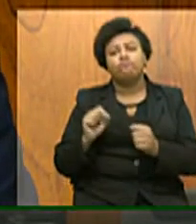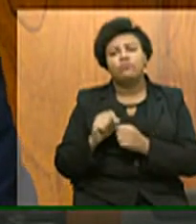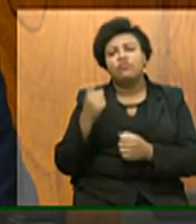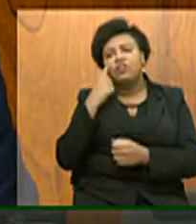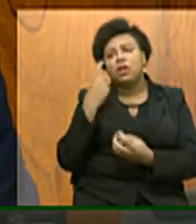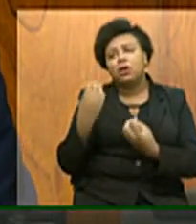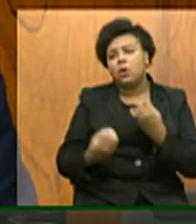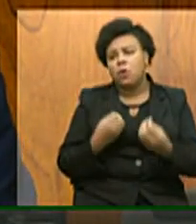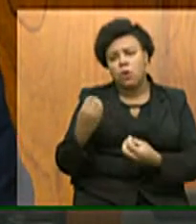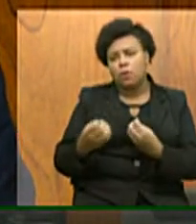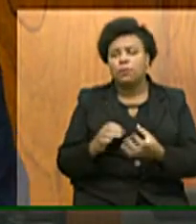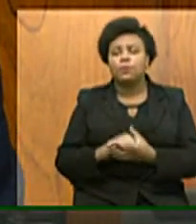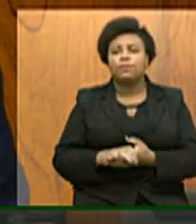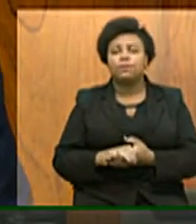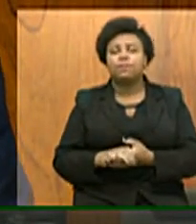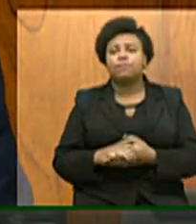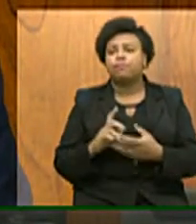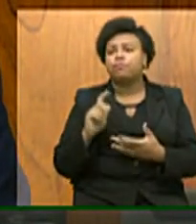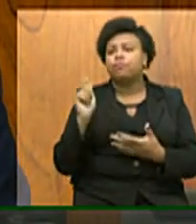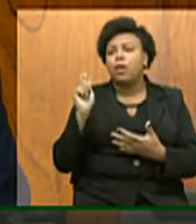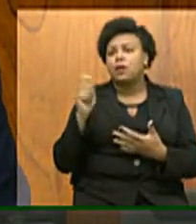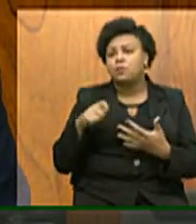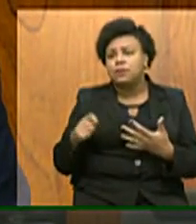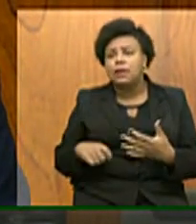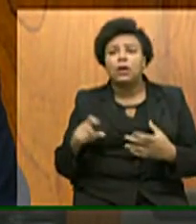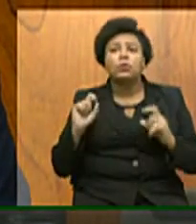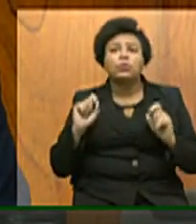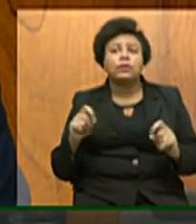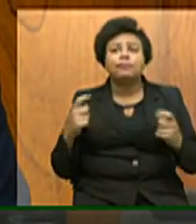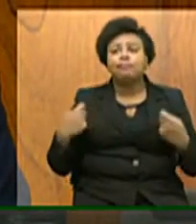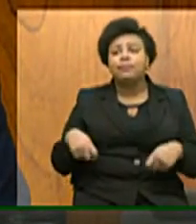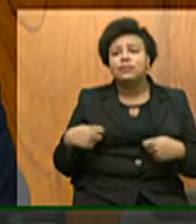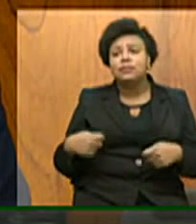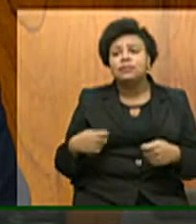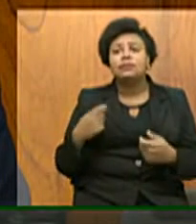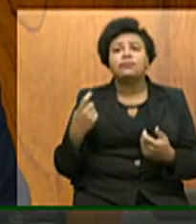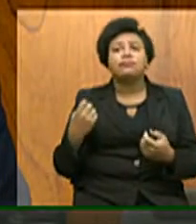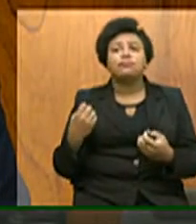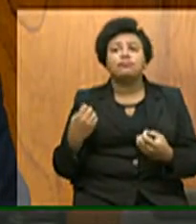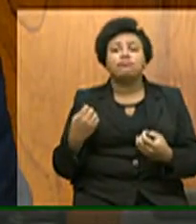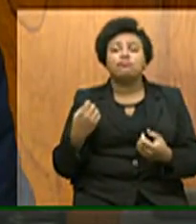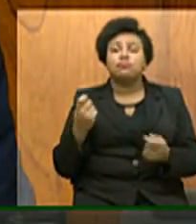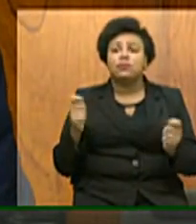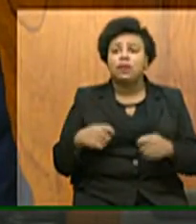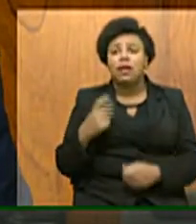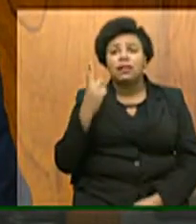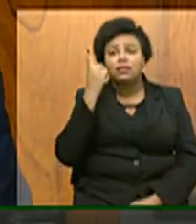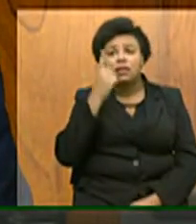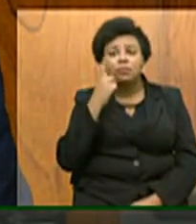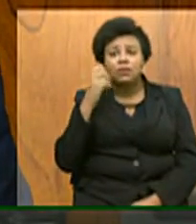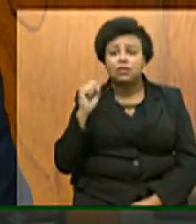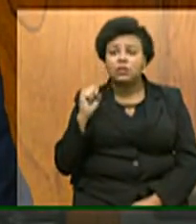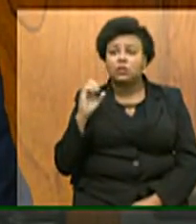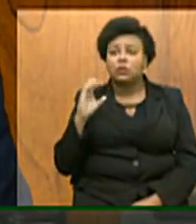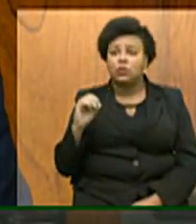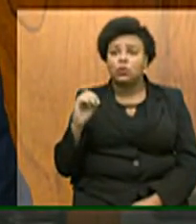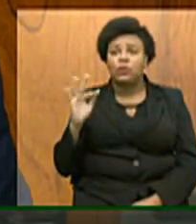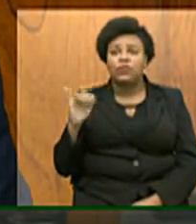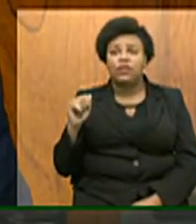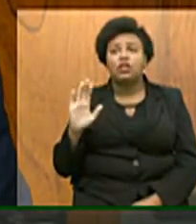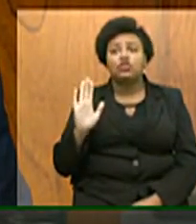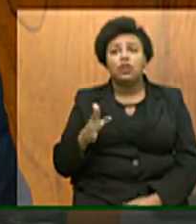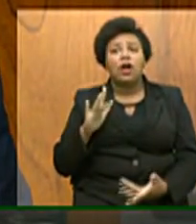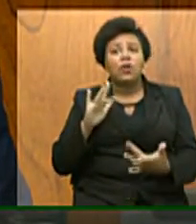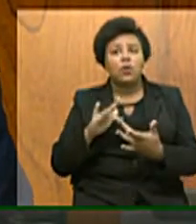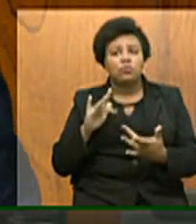ver as possibilidades e as necessidades e o que está ao alcance nesse sentido. A deputada Sofia havia feito também contato